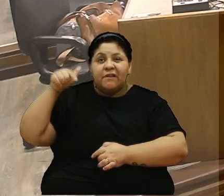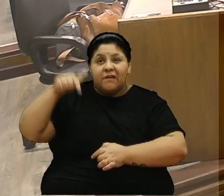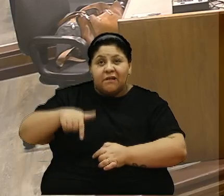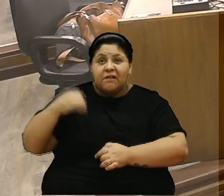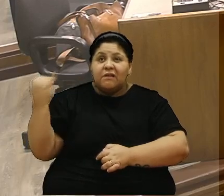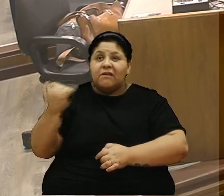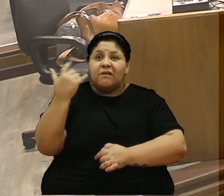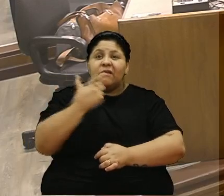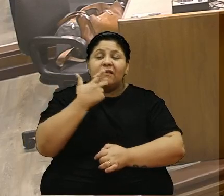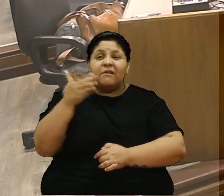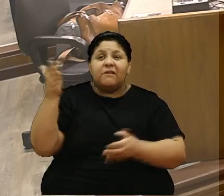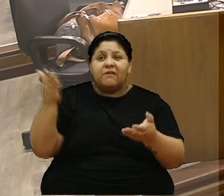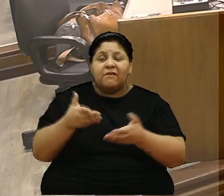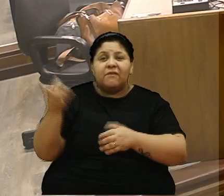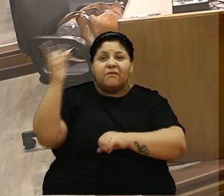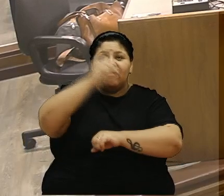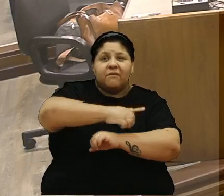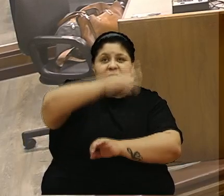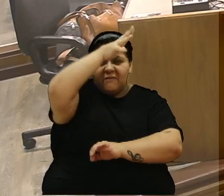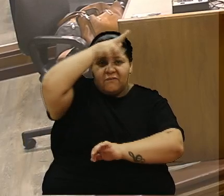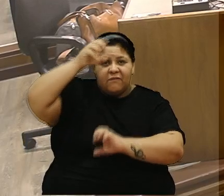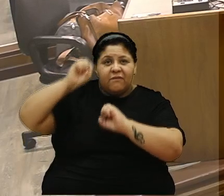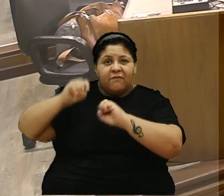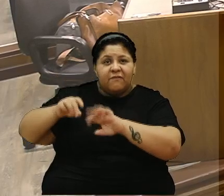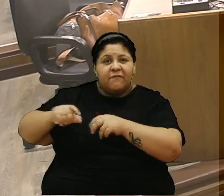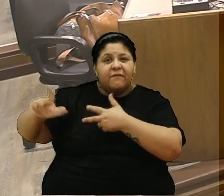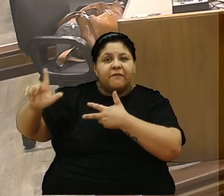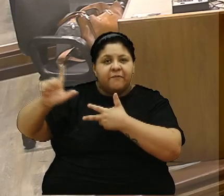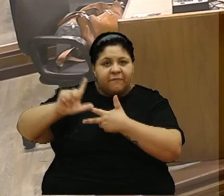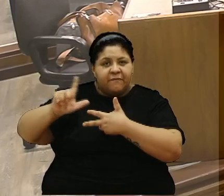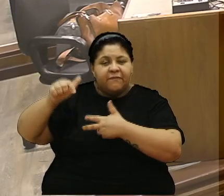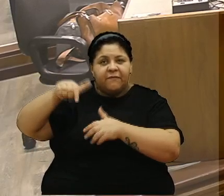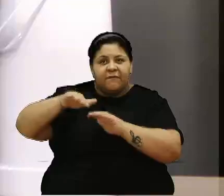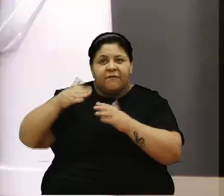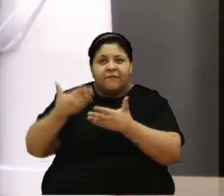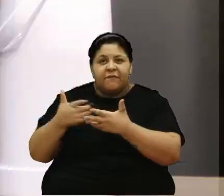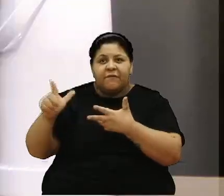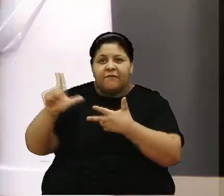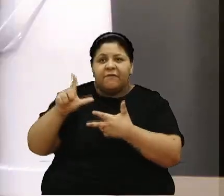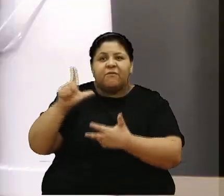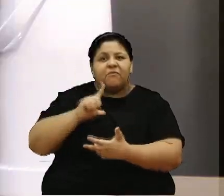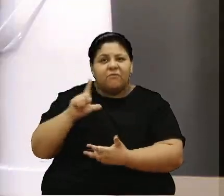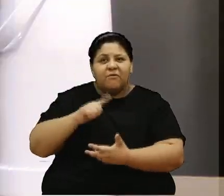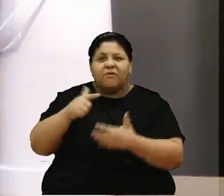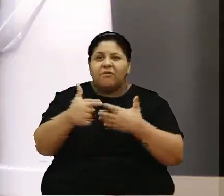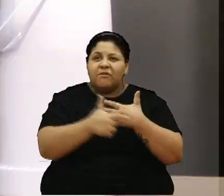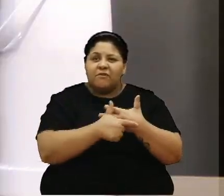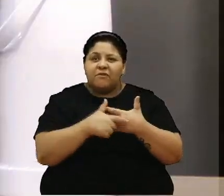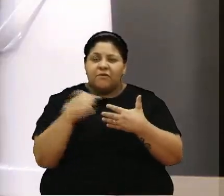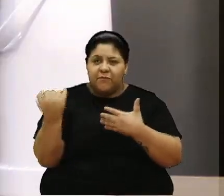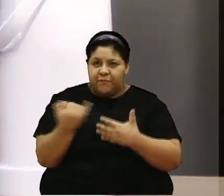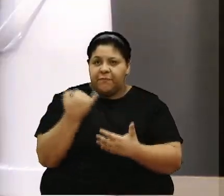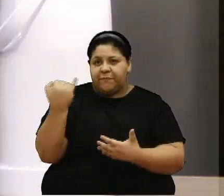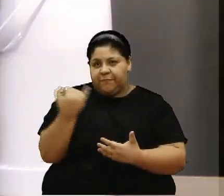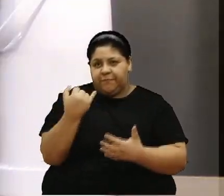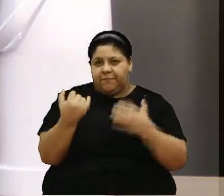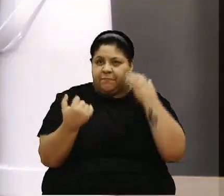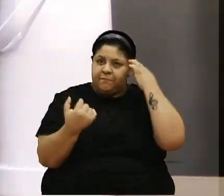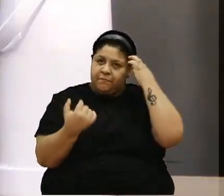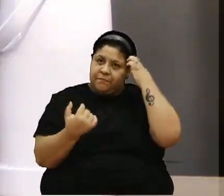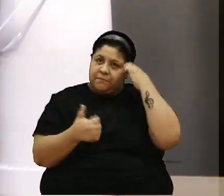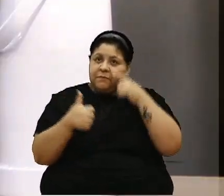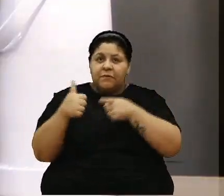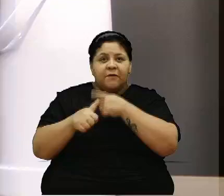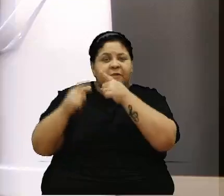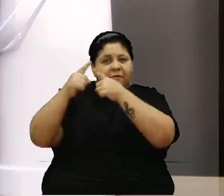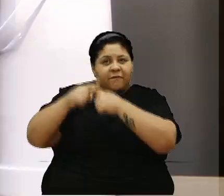gente falar. Hoje é o Dia Municipal da Educação Legislativa e a Escola do Legislativo tem também esse papel importantíssimo, E a primeira